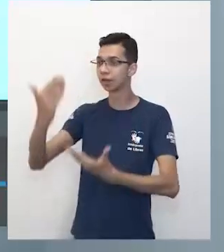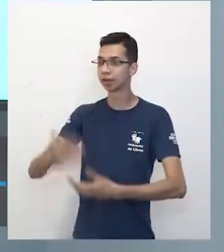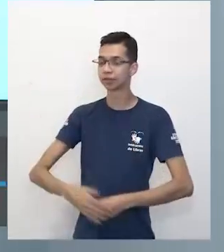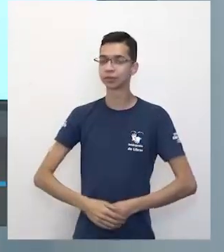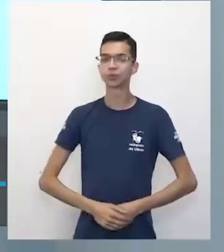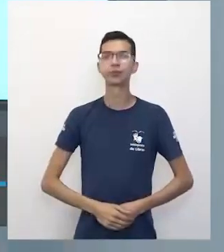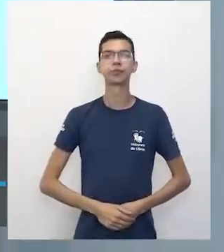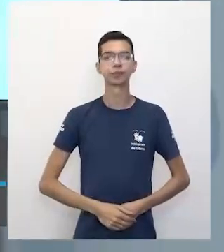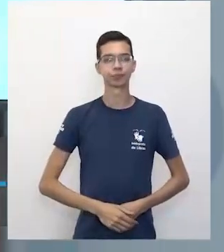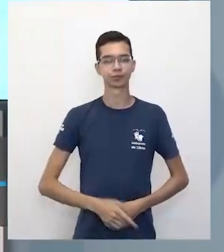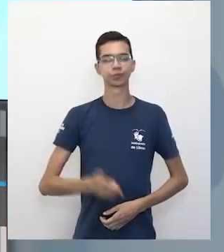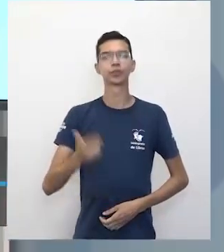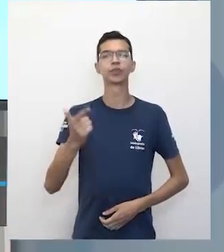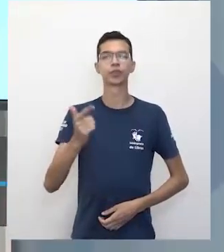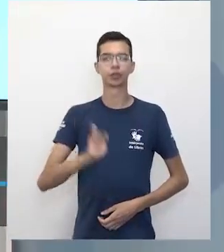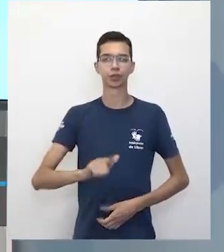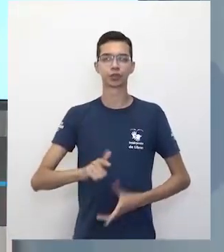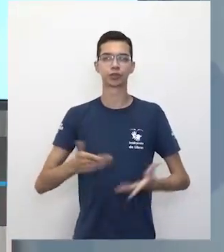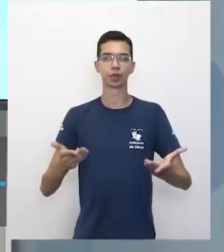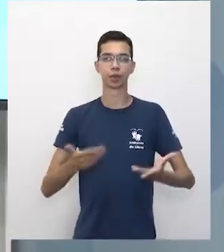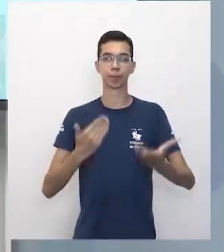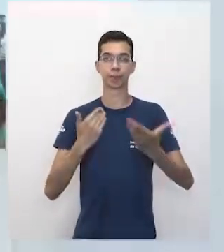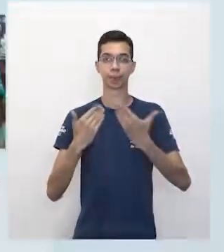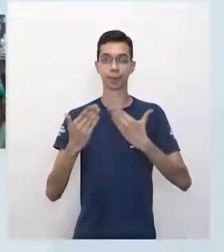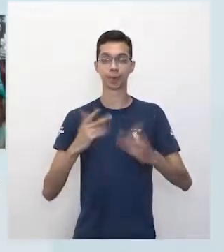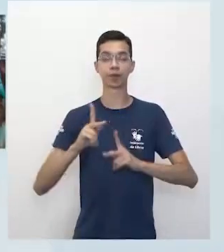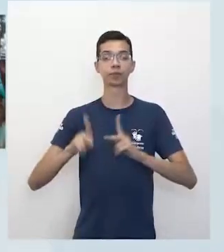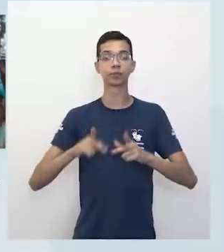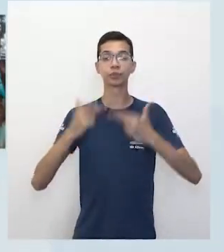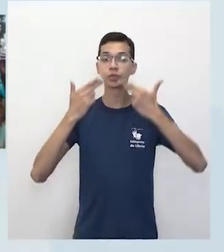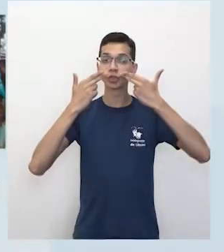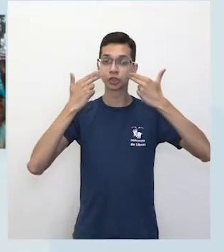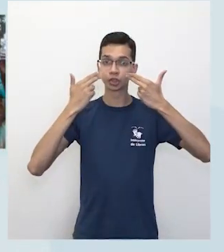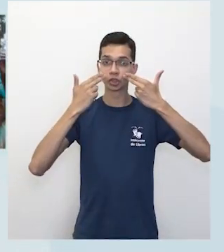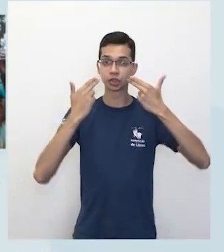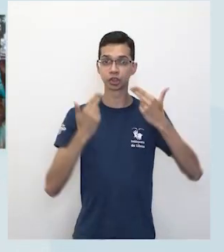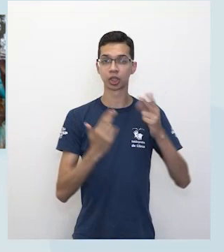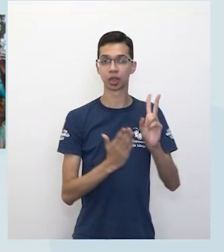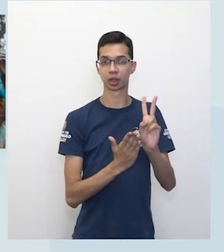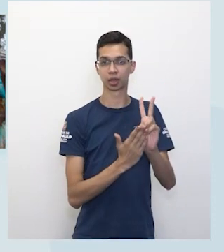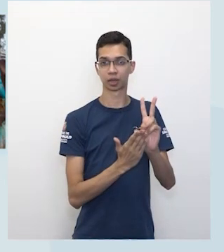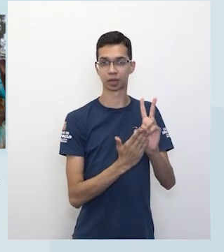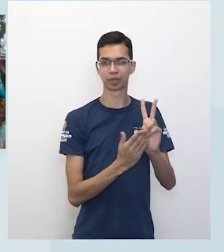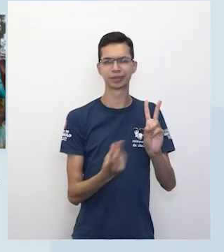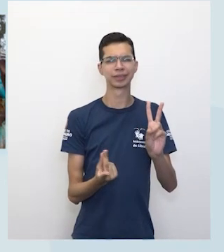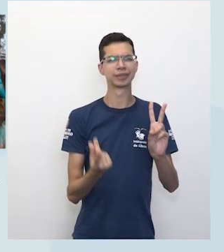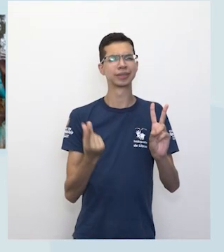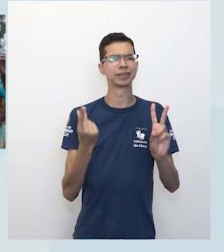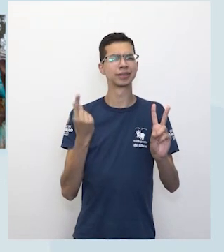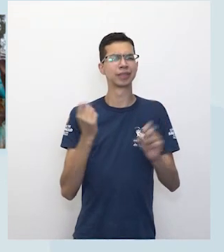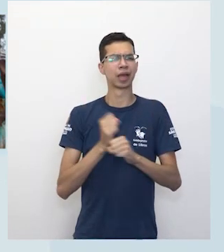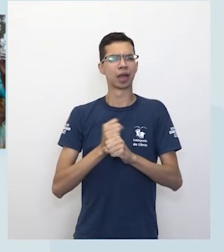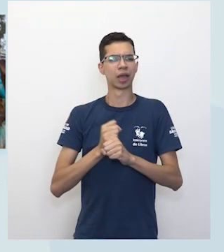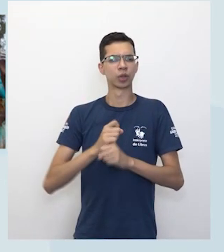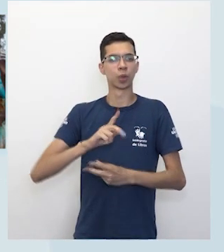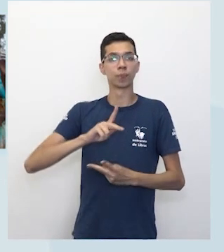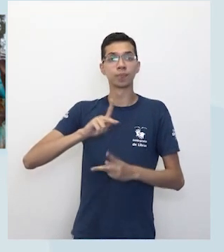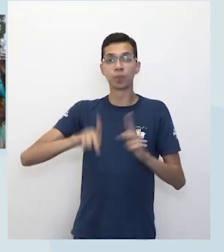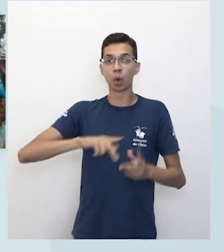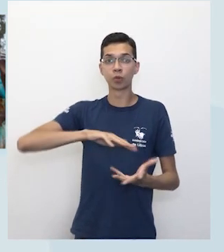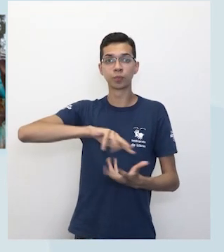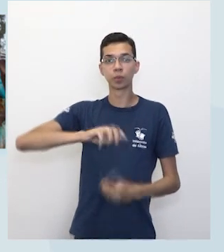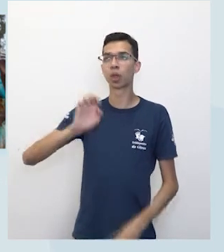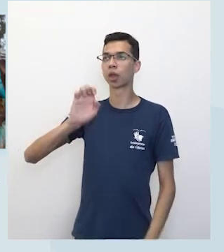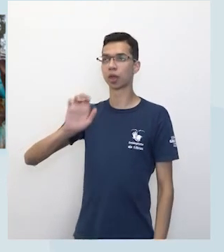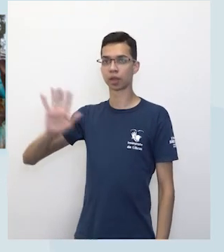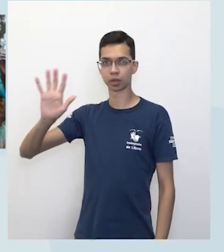nosso momento aí de conversa. Os povos indígenas ficaram isolados por milhares de anos dos outros povos do mundo, os europeus,